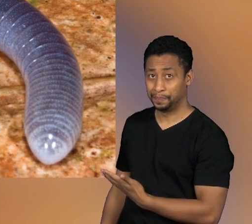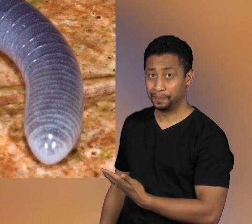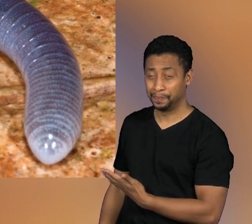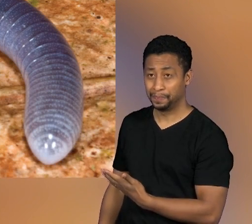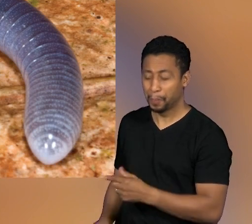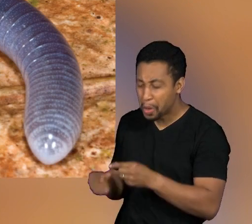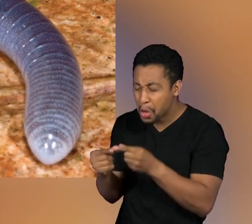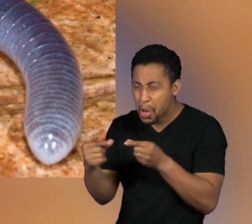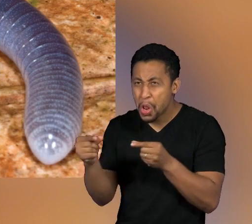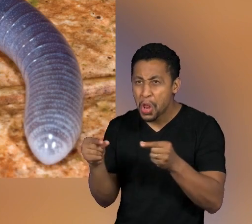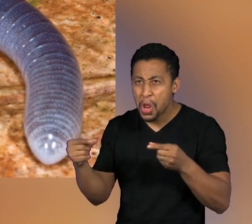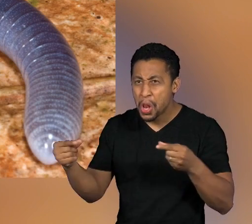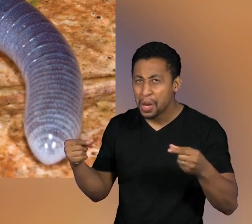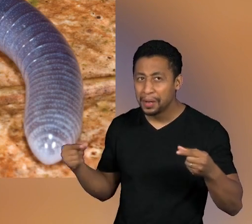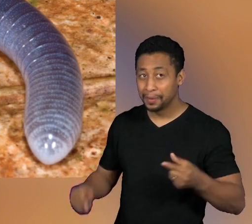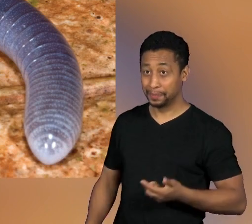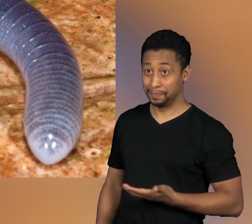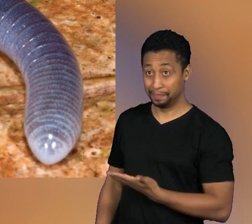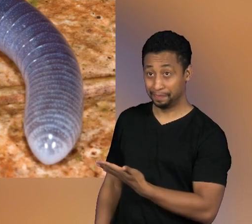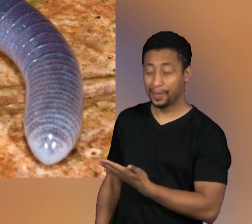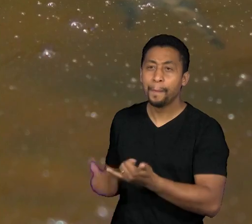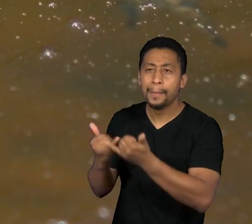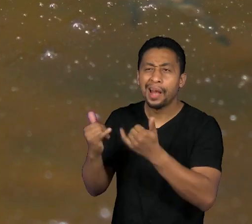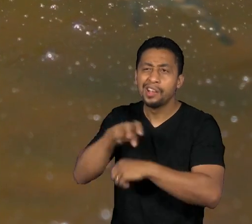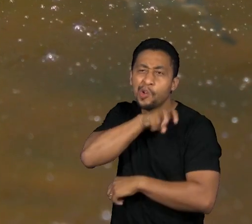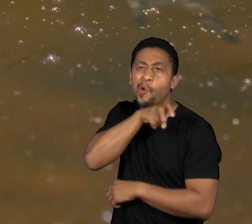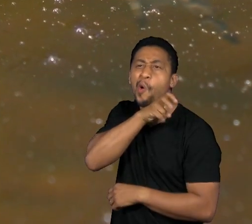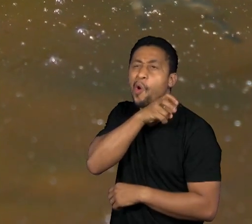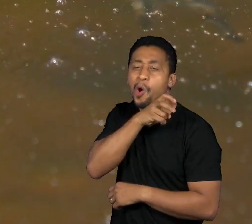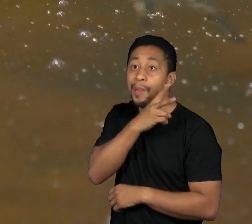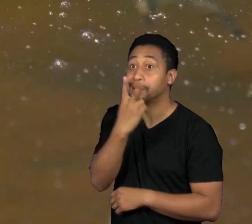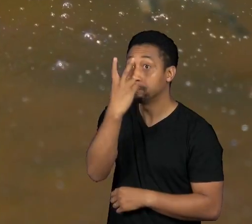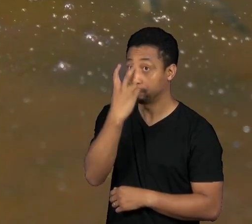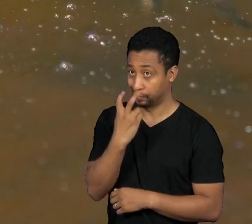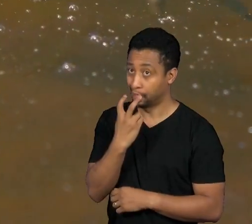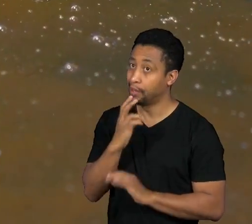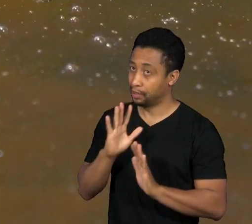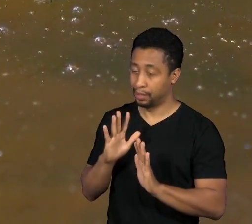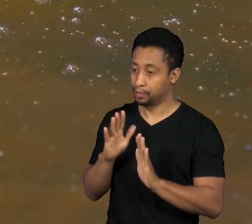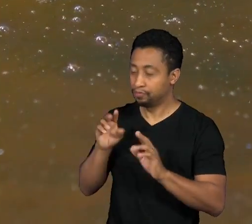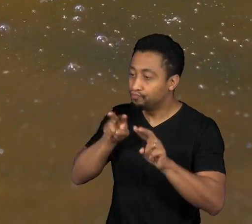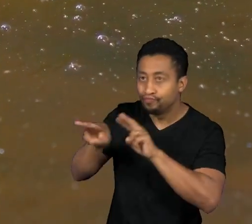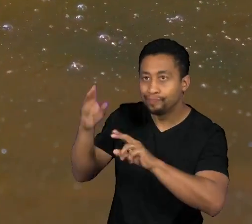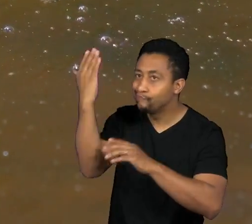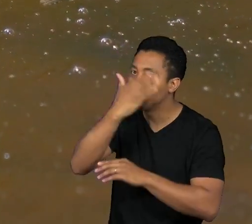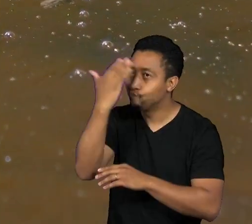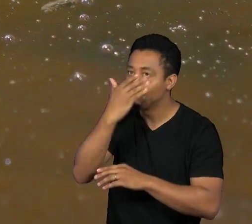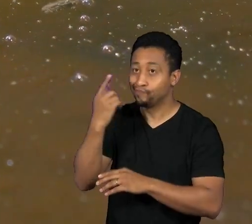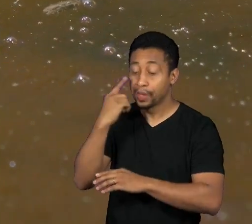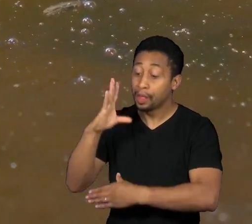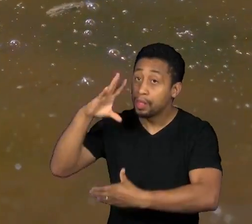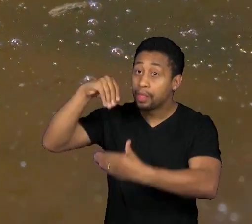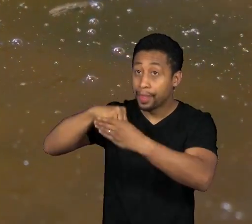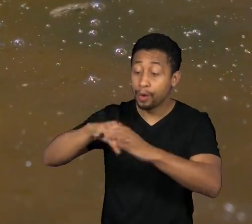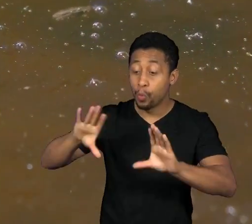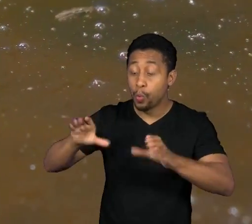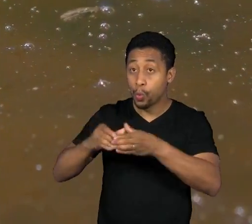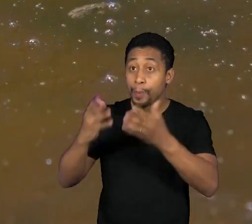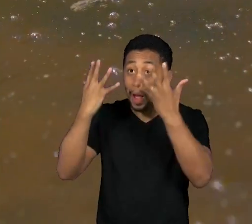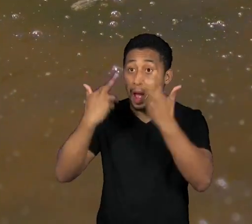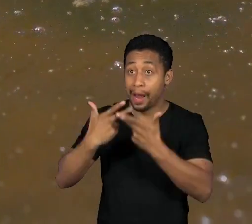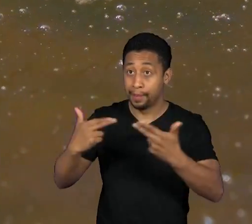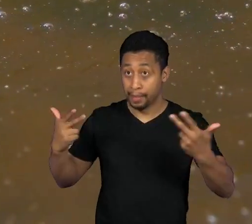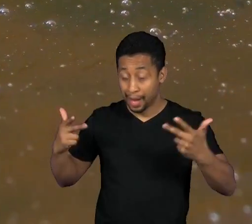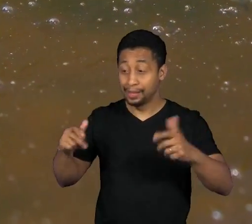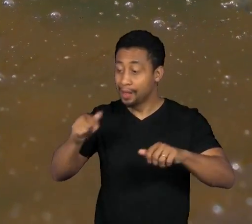conhecidas cecílias ou cobras cegas compõem o grupo dos anfíbios, os animais mais ameaçados de extinção